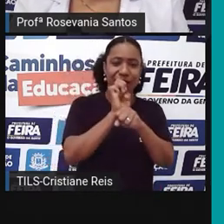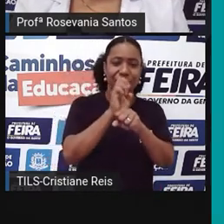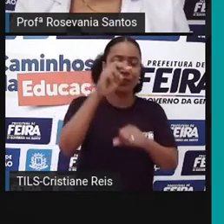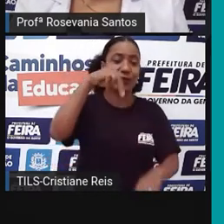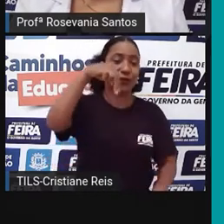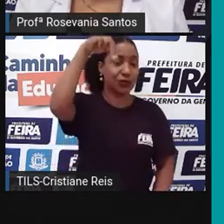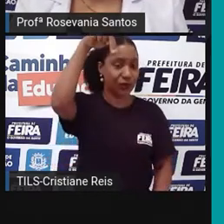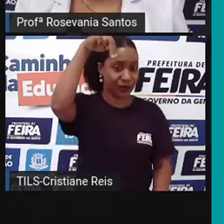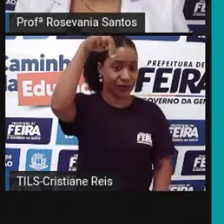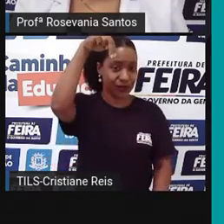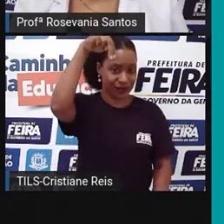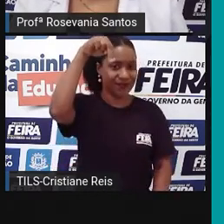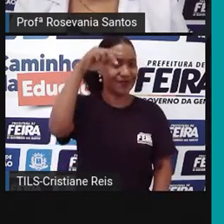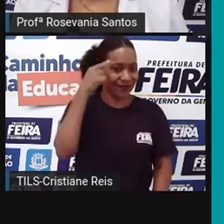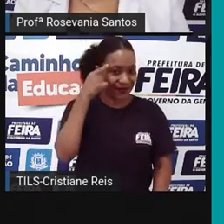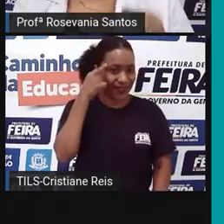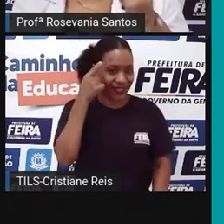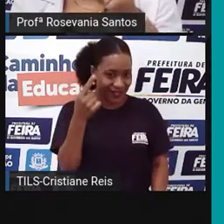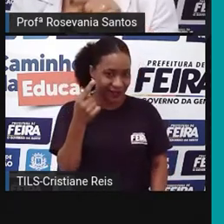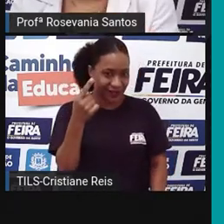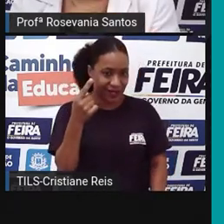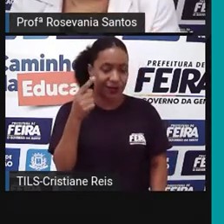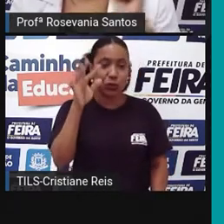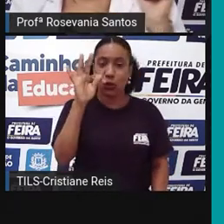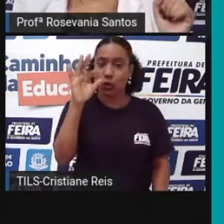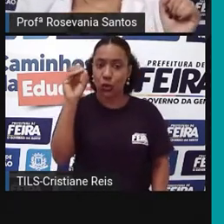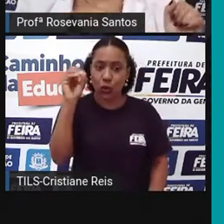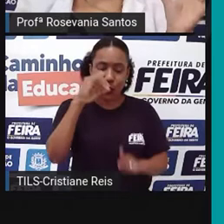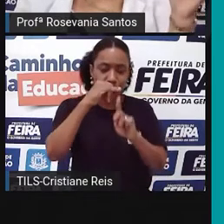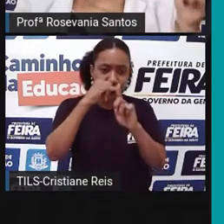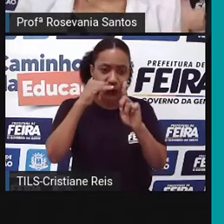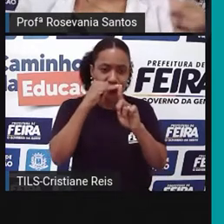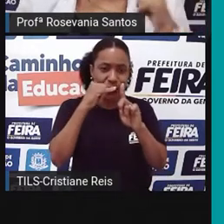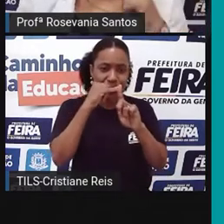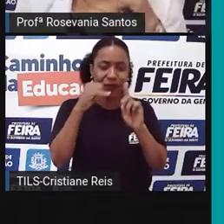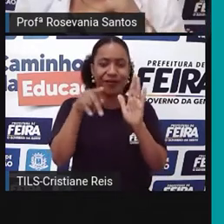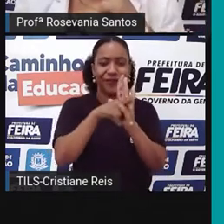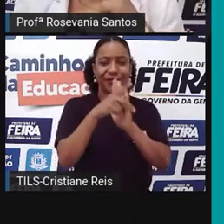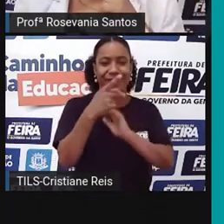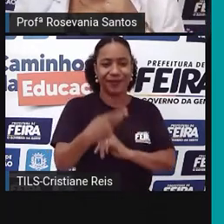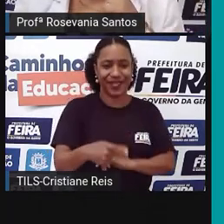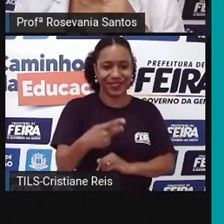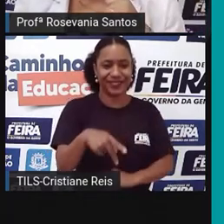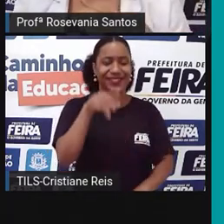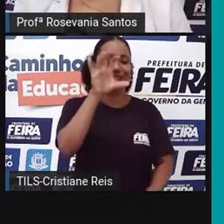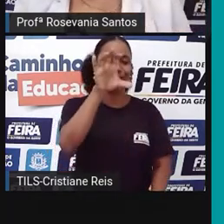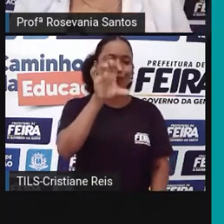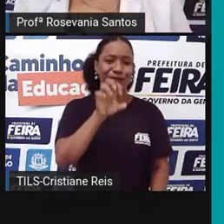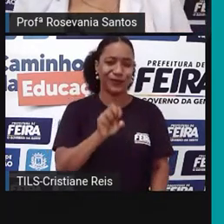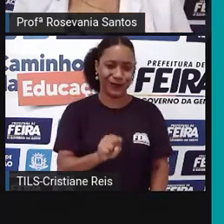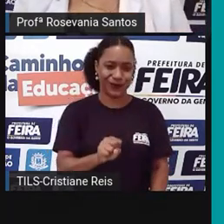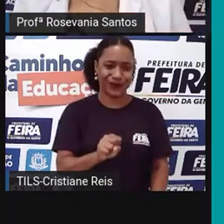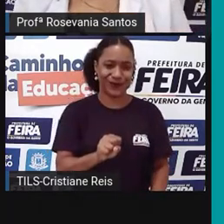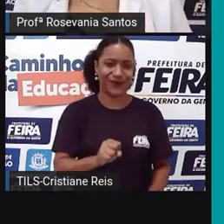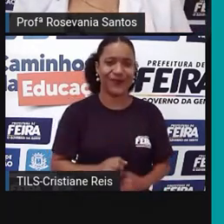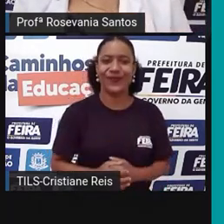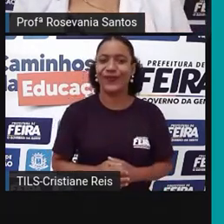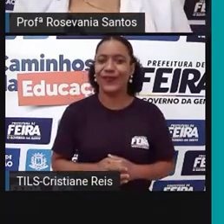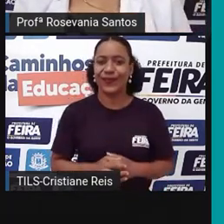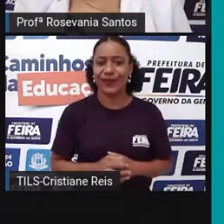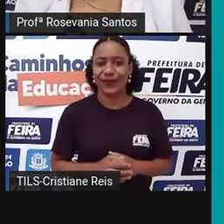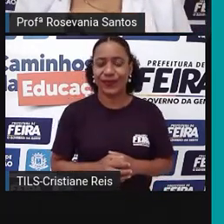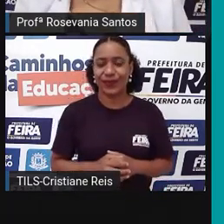a parte sul de Tocantins. Por quê? Porque a parte sul de Tocantins pertence à região Centro-Sul.